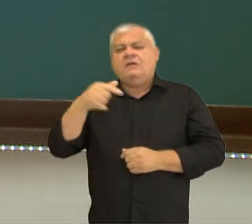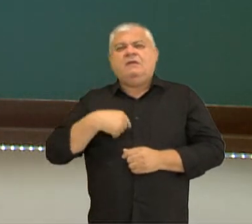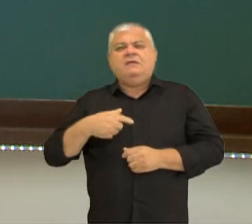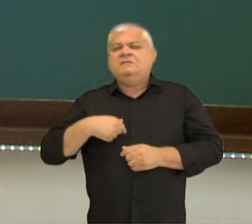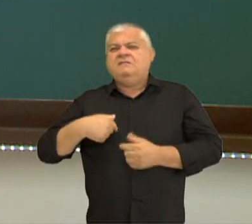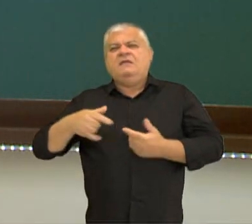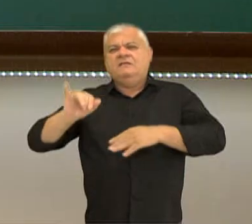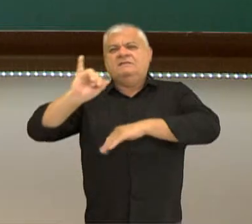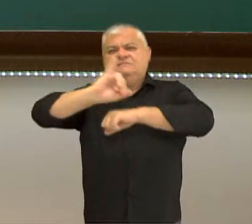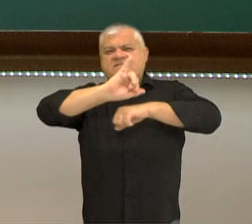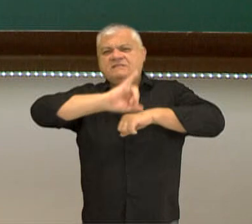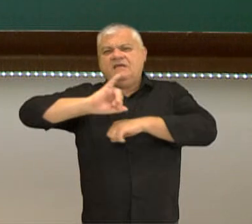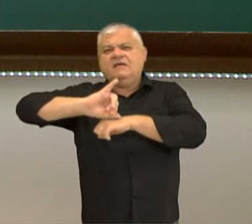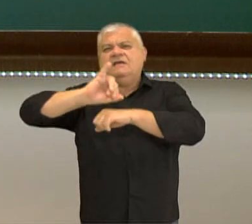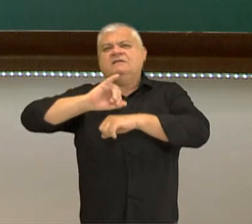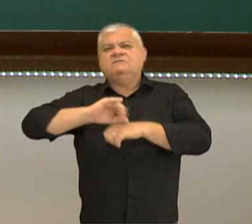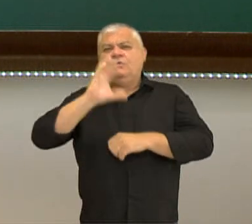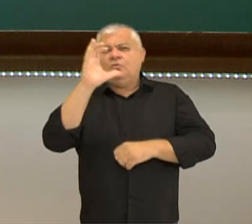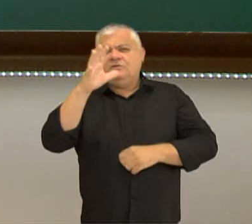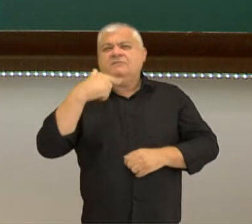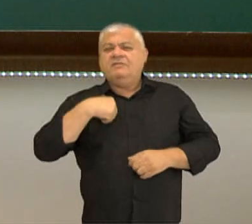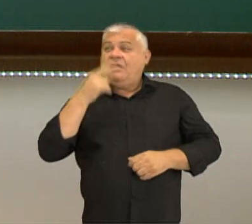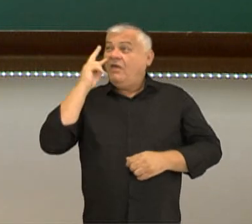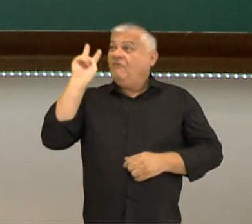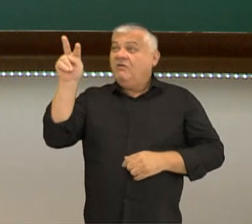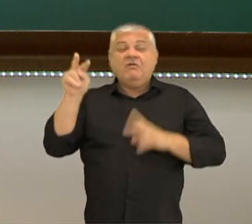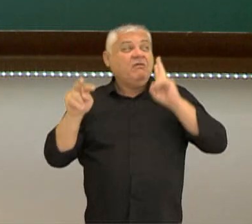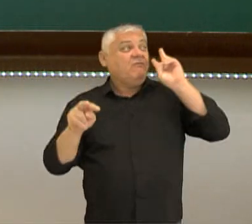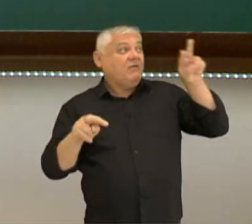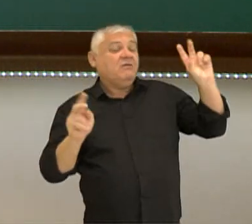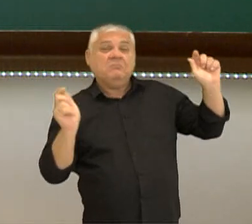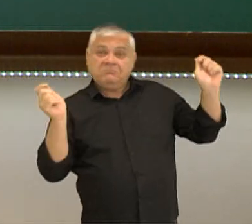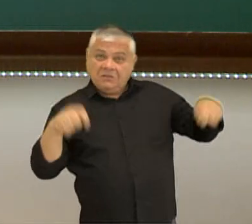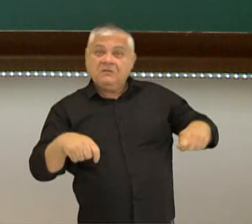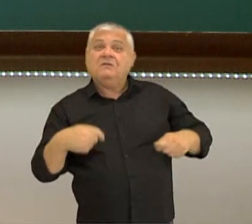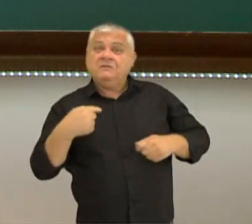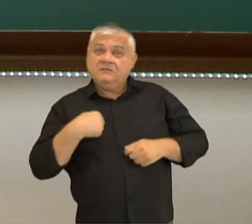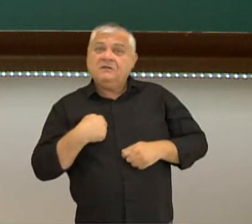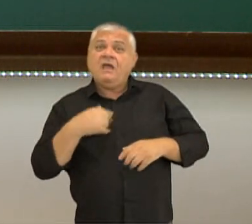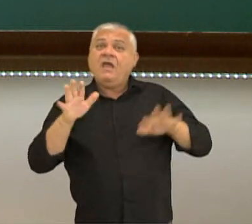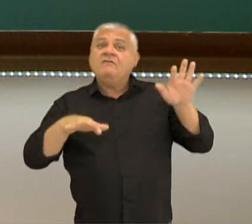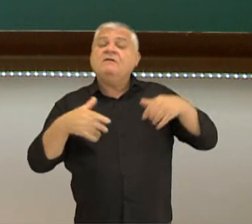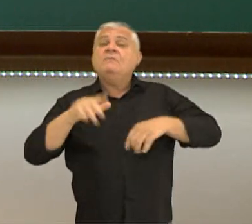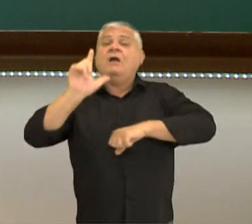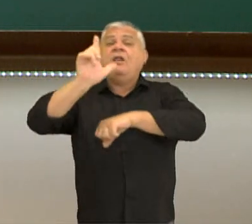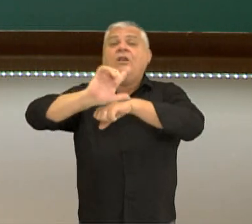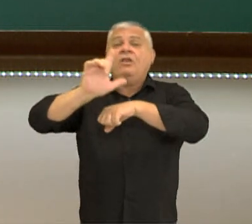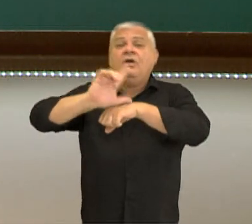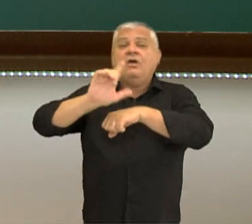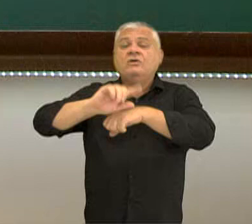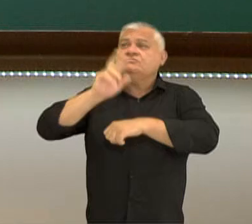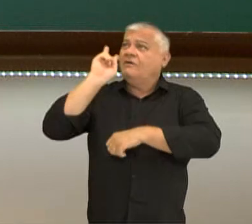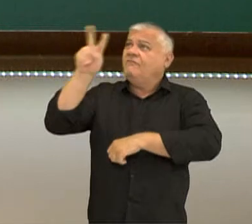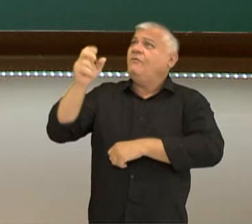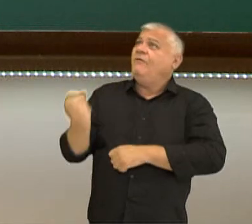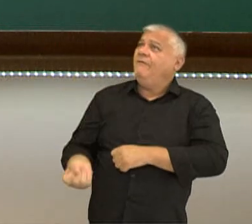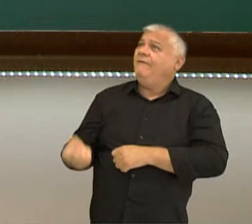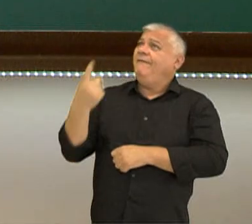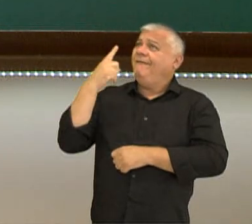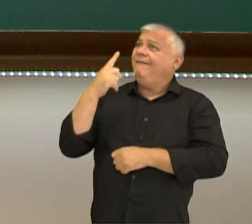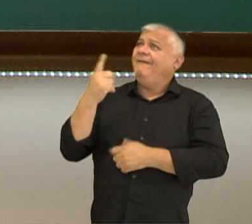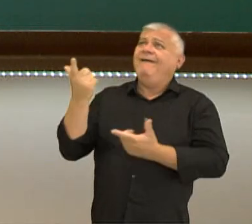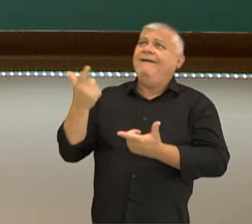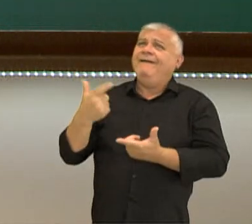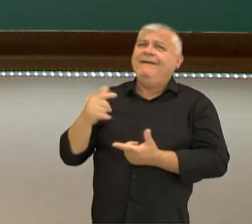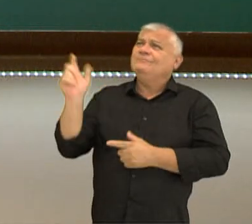pela cidade de Curitiba, vocês podem até ter passado por aí, né? Às vezes uma loja que vocês viram um grafite maneiro,